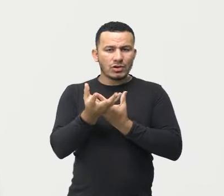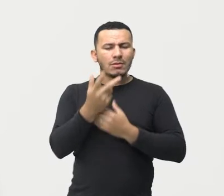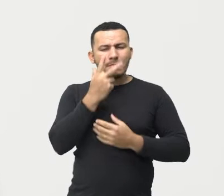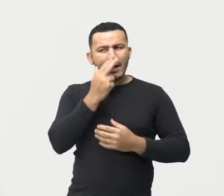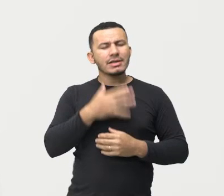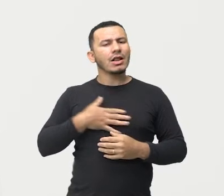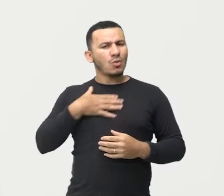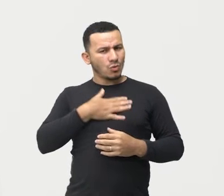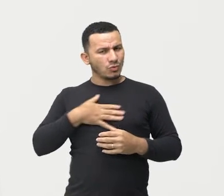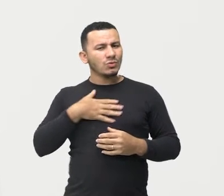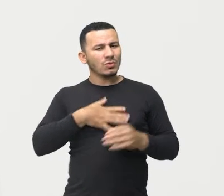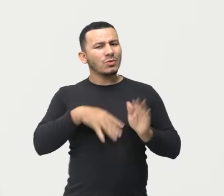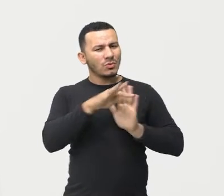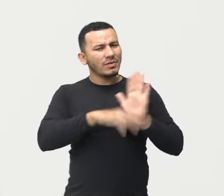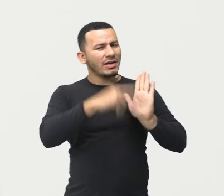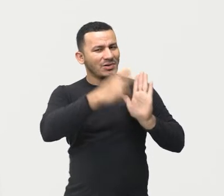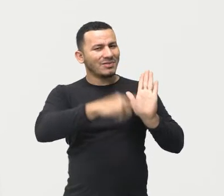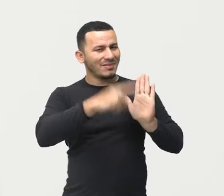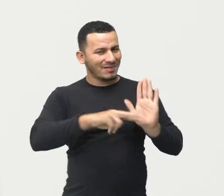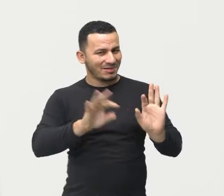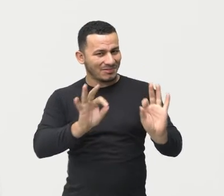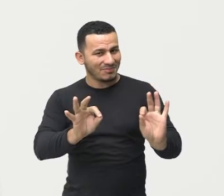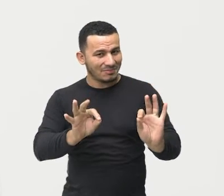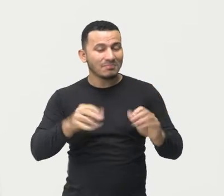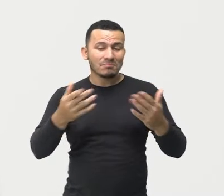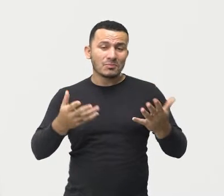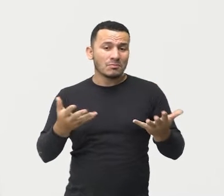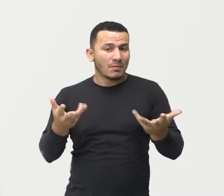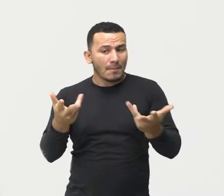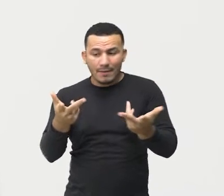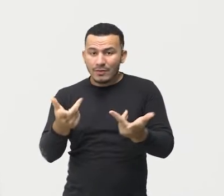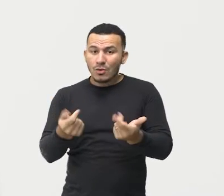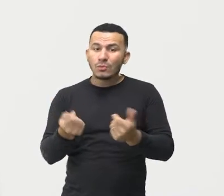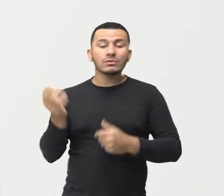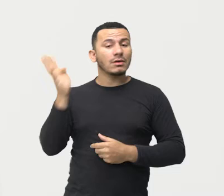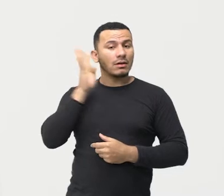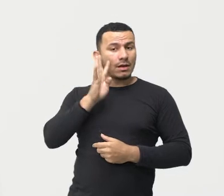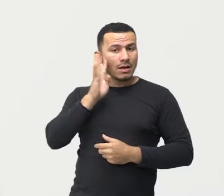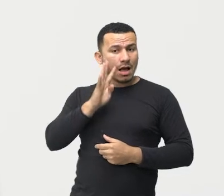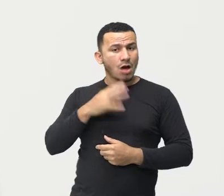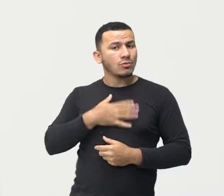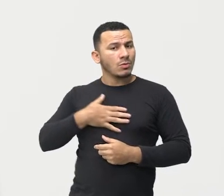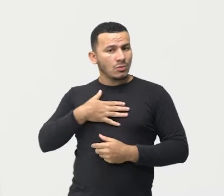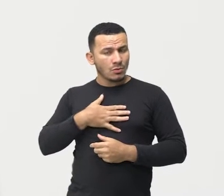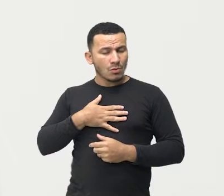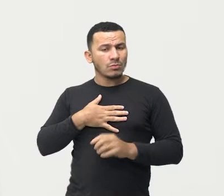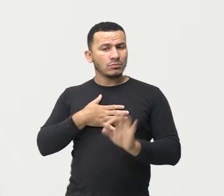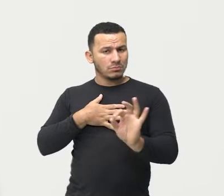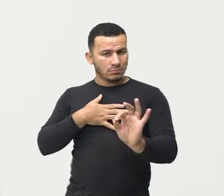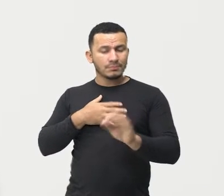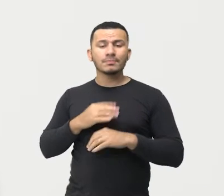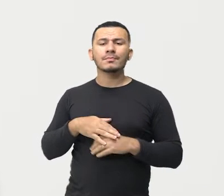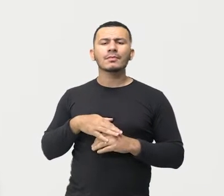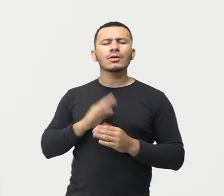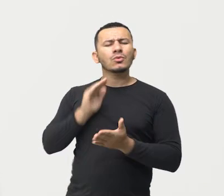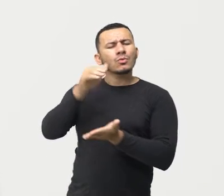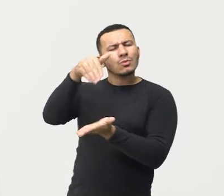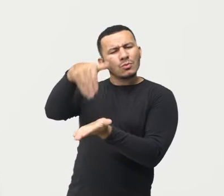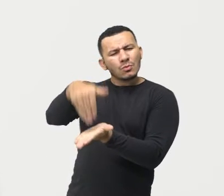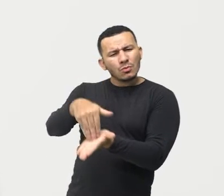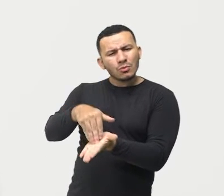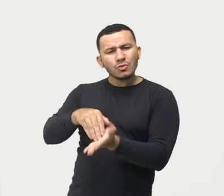já demonstra que gostou de ler, né? Então, achou excelente, achou bacana e tudo mais. Mas lá ao